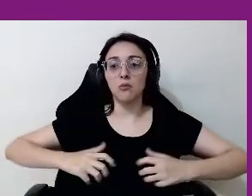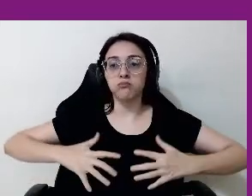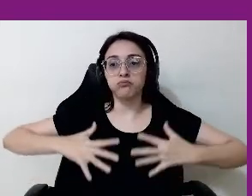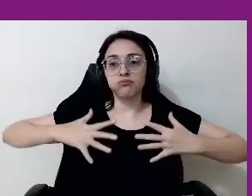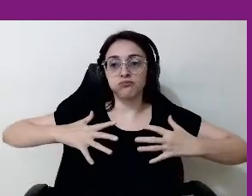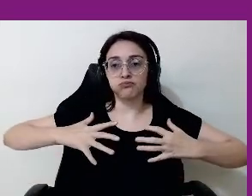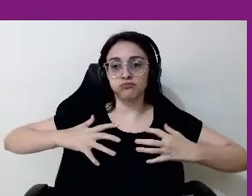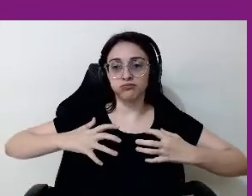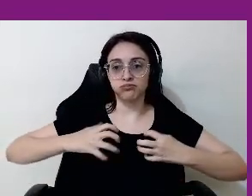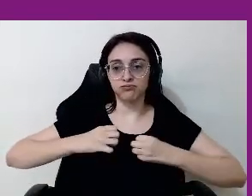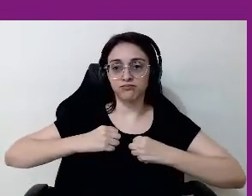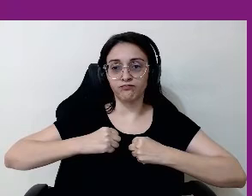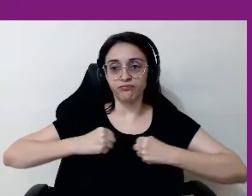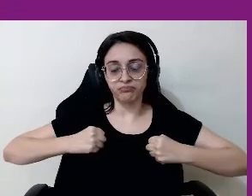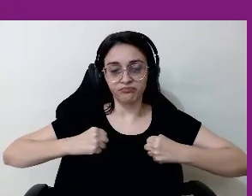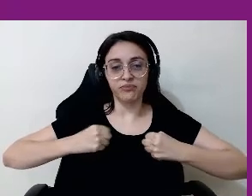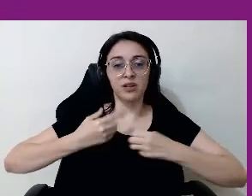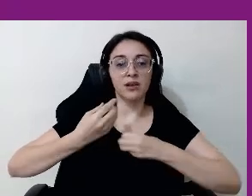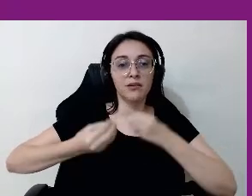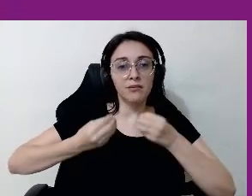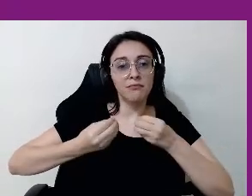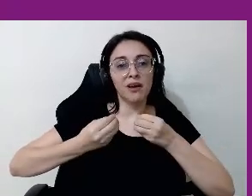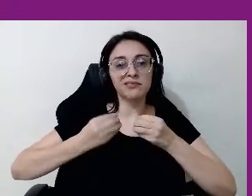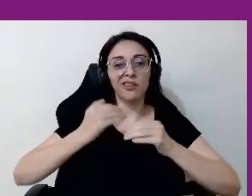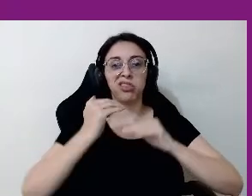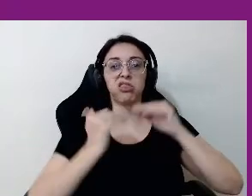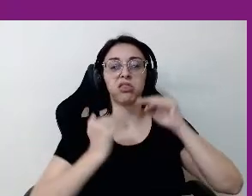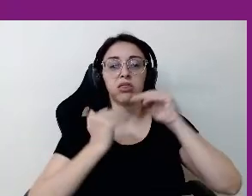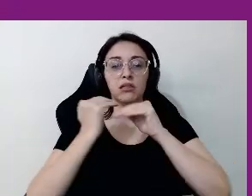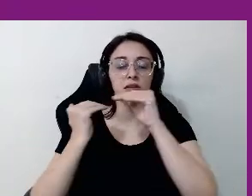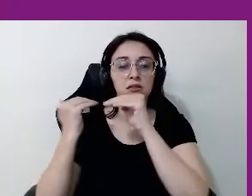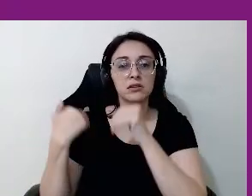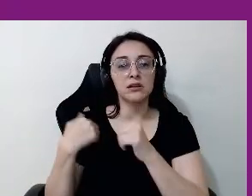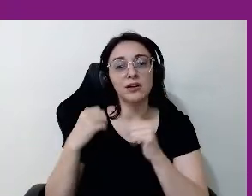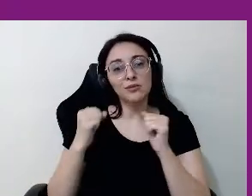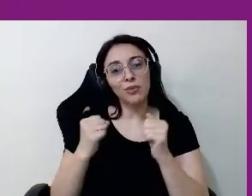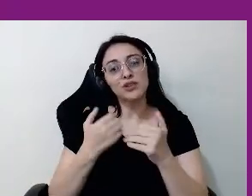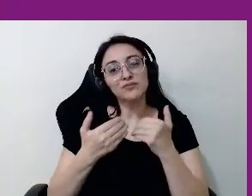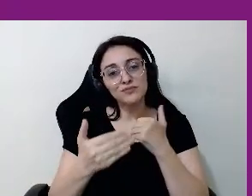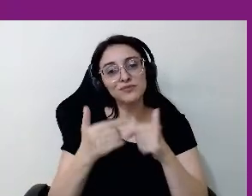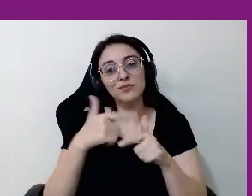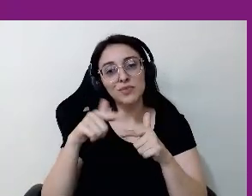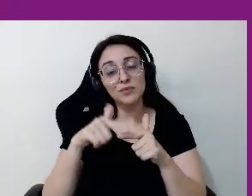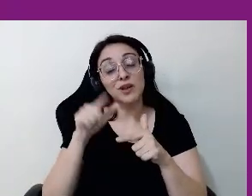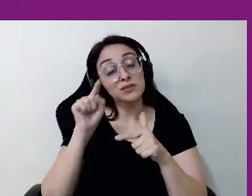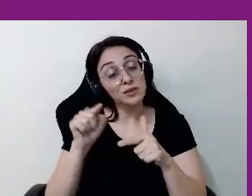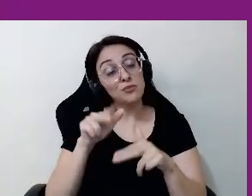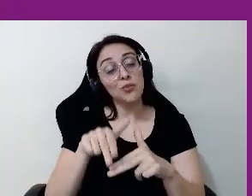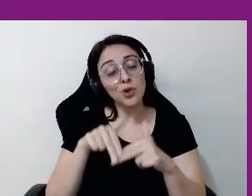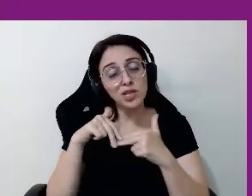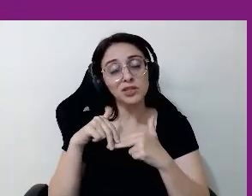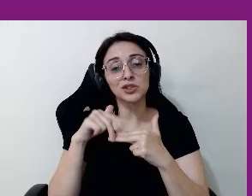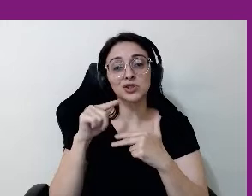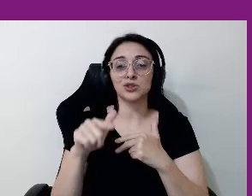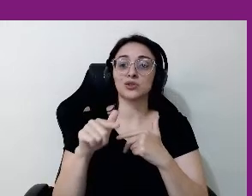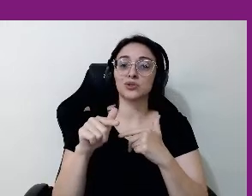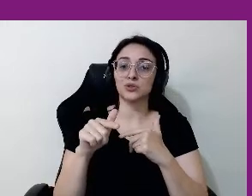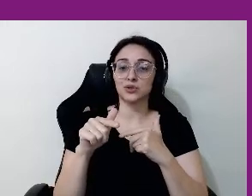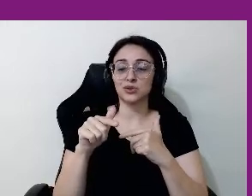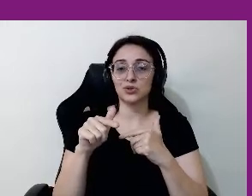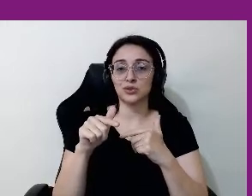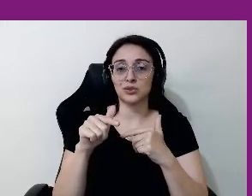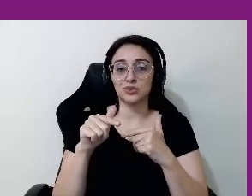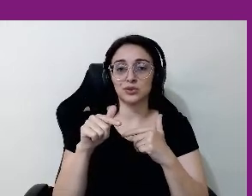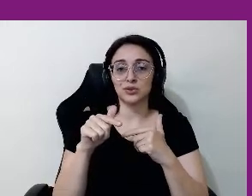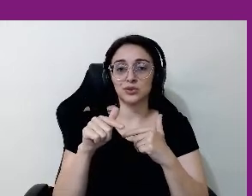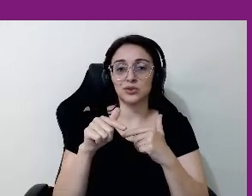ele acaba ficando mais heterogêneo, e a gente acha que isso pode ser uma das razões que